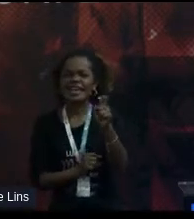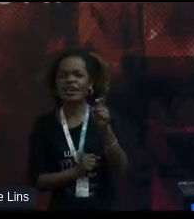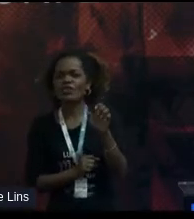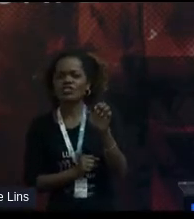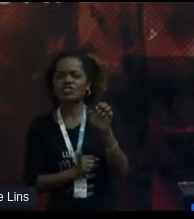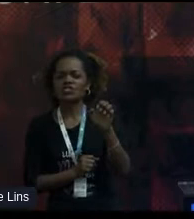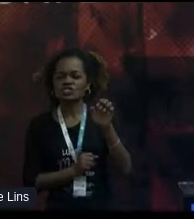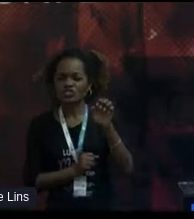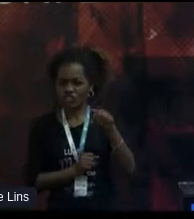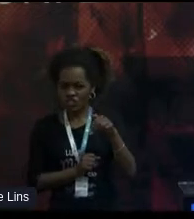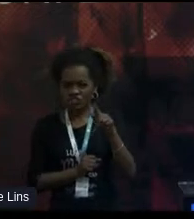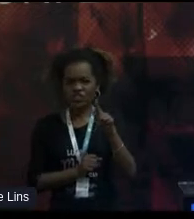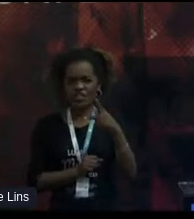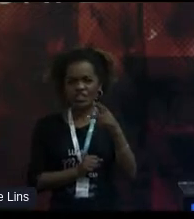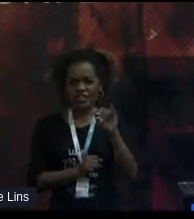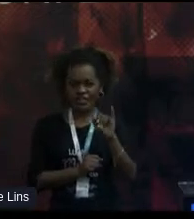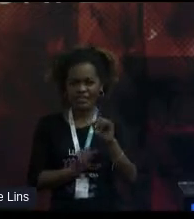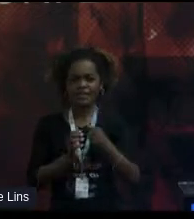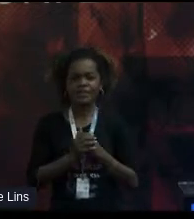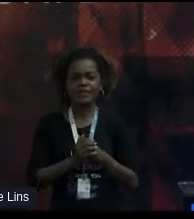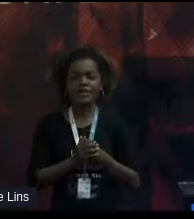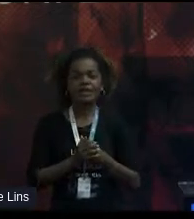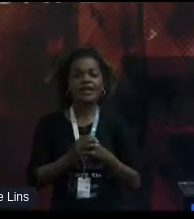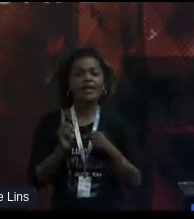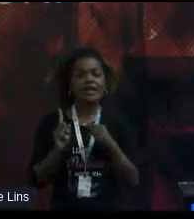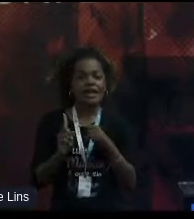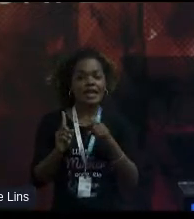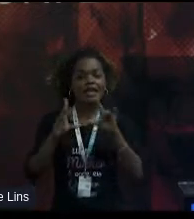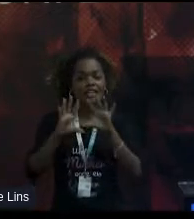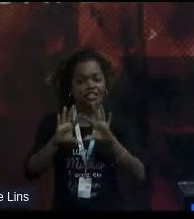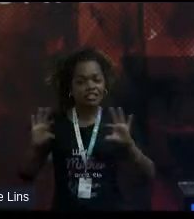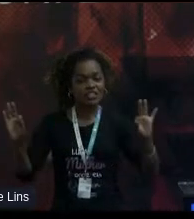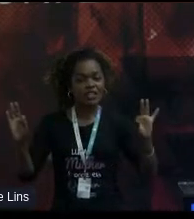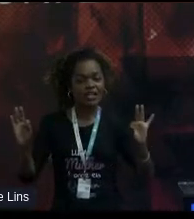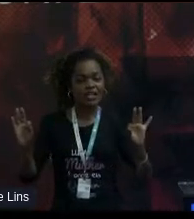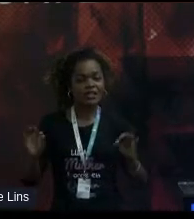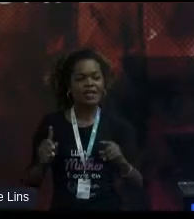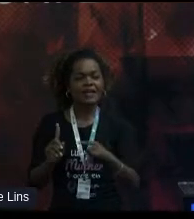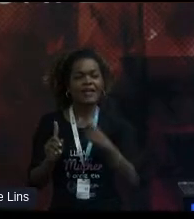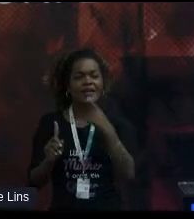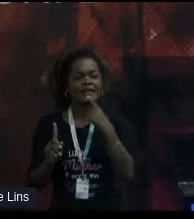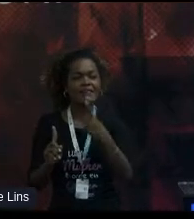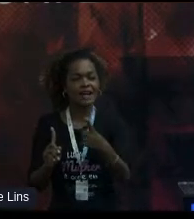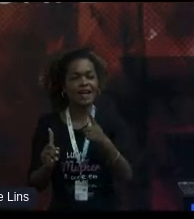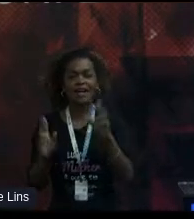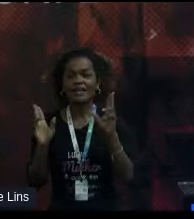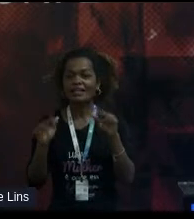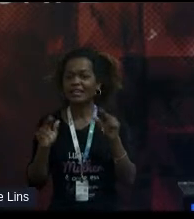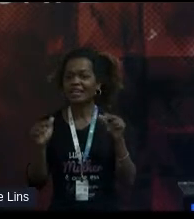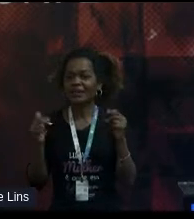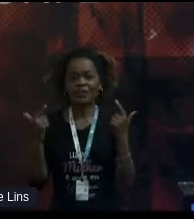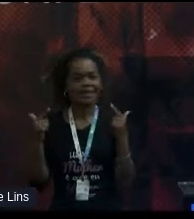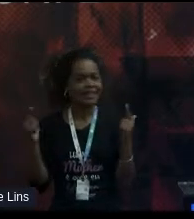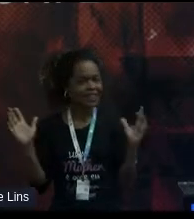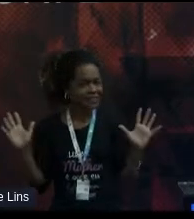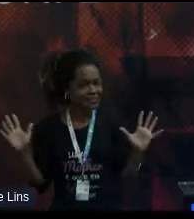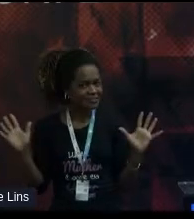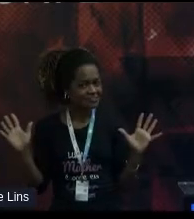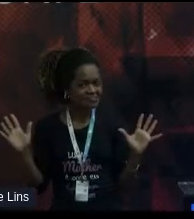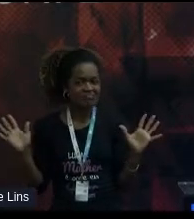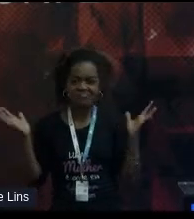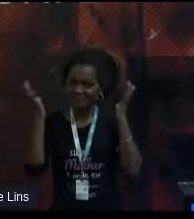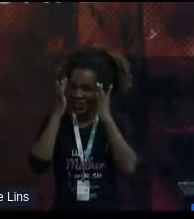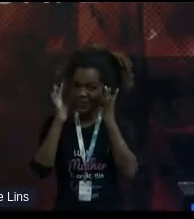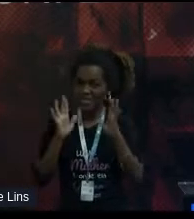Porque um dos ditados do Maurício é que ele, pelo amor dos filhinhos, que ele nunca vai ter. Jamais Então, terei, vai ter que exatamente. explicar isso aí,